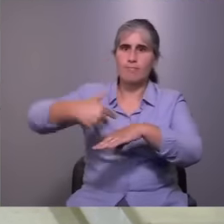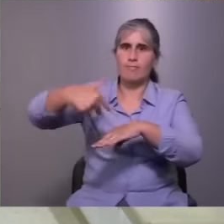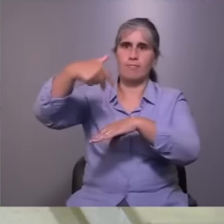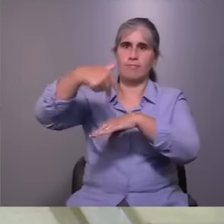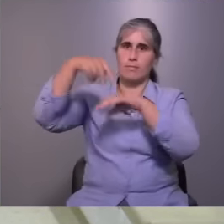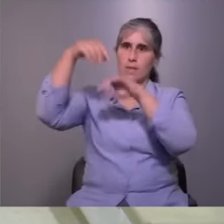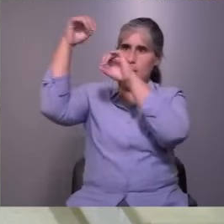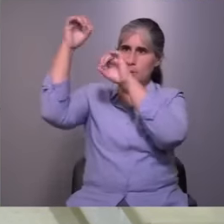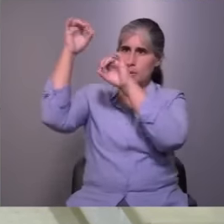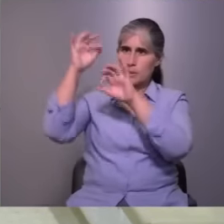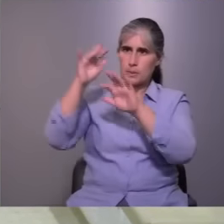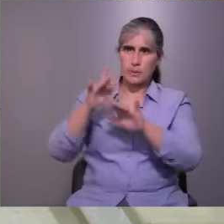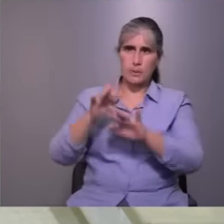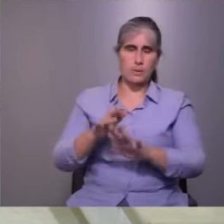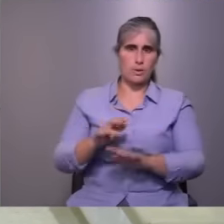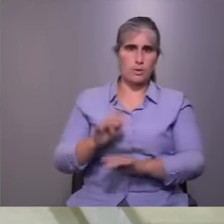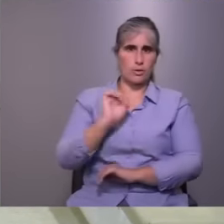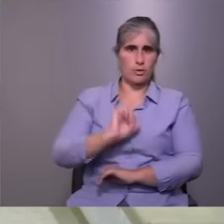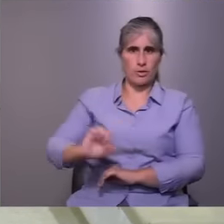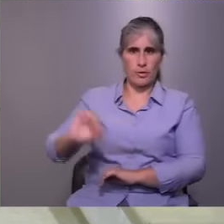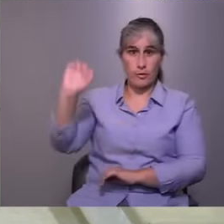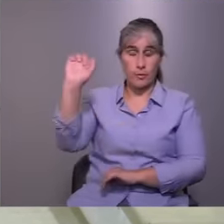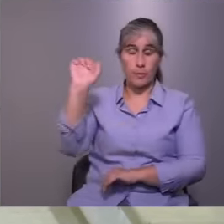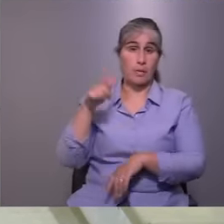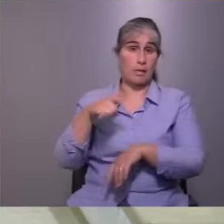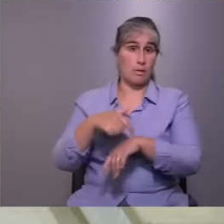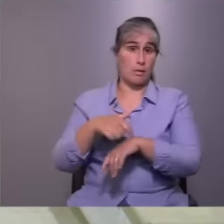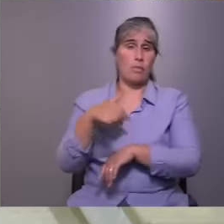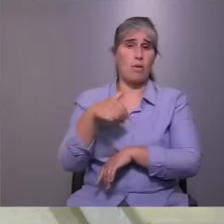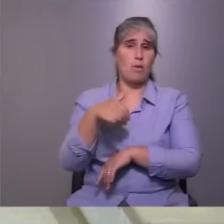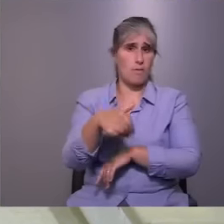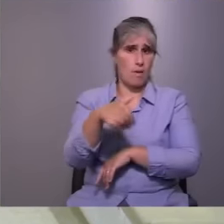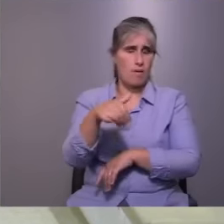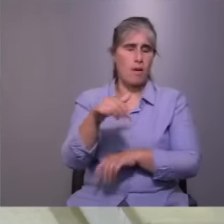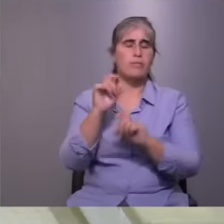a luz de Cristo vivo e ressuscitado.